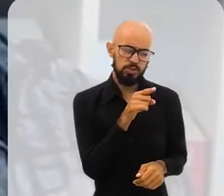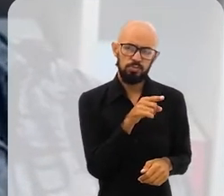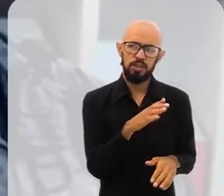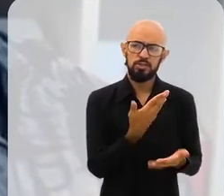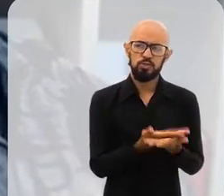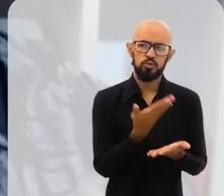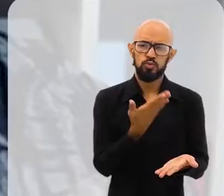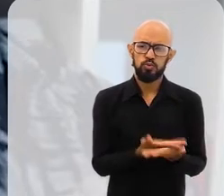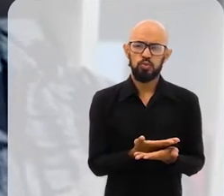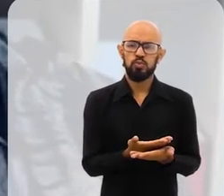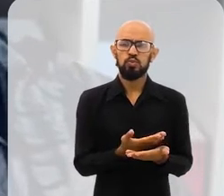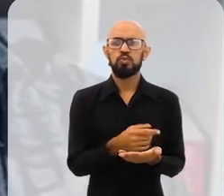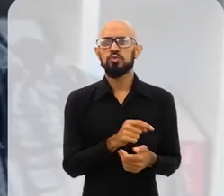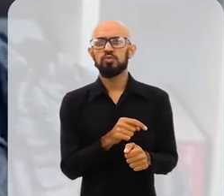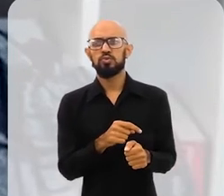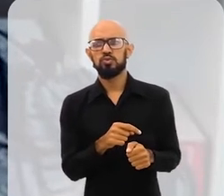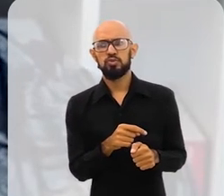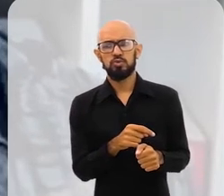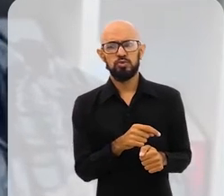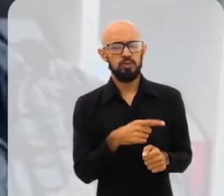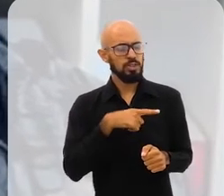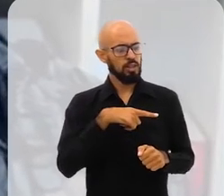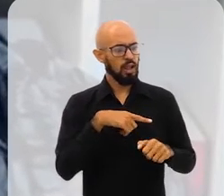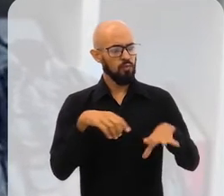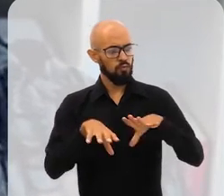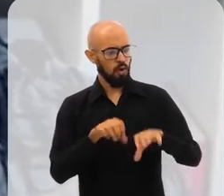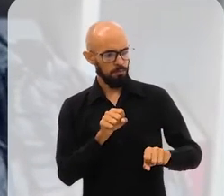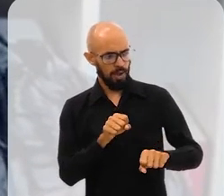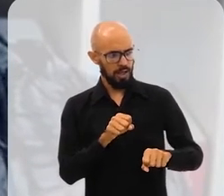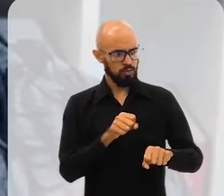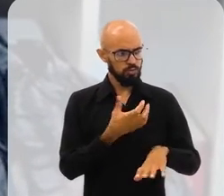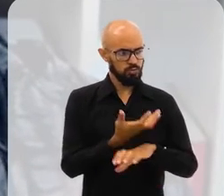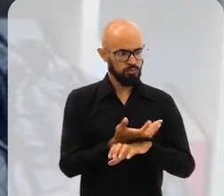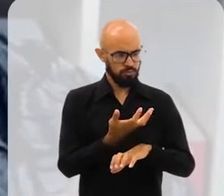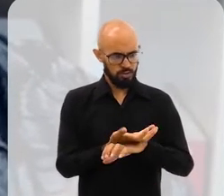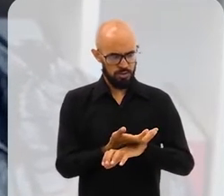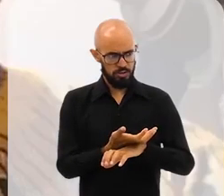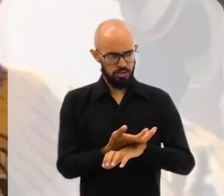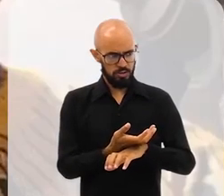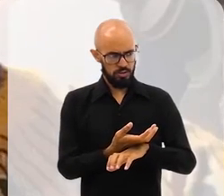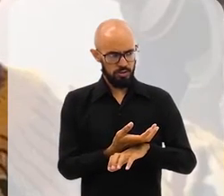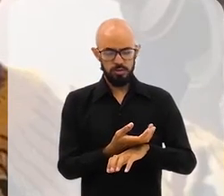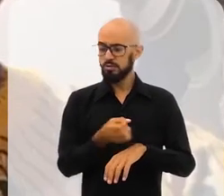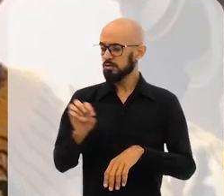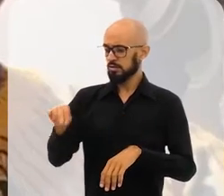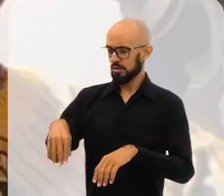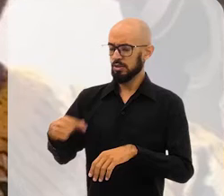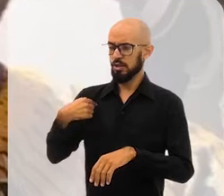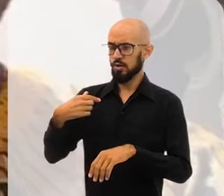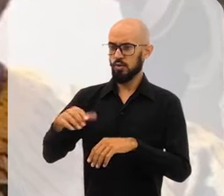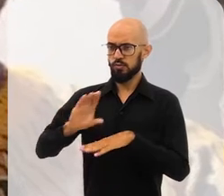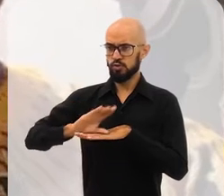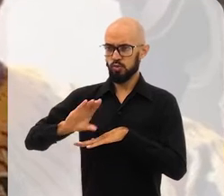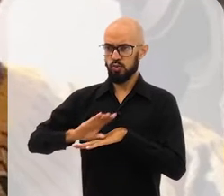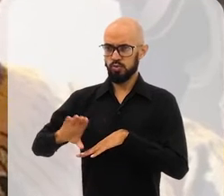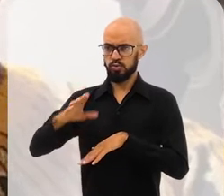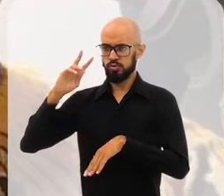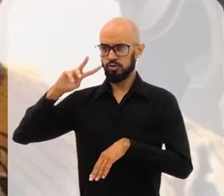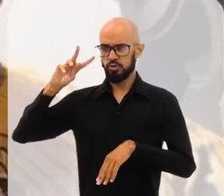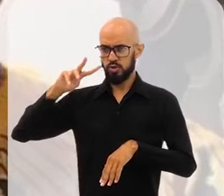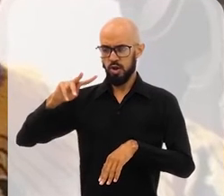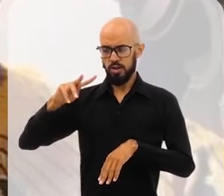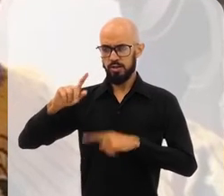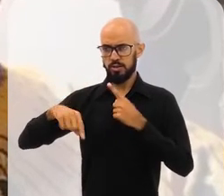estudos que você você chegou a se formar tem alguma alguma disciplina é eu cocei história